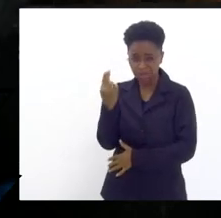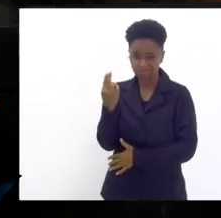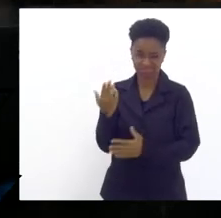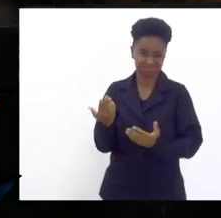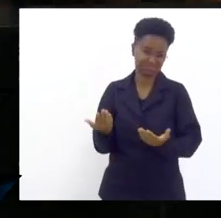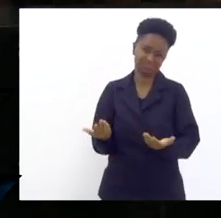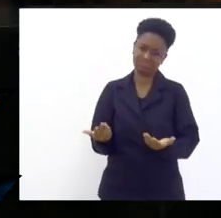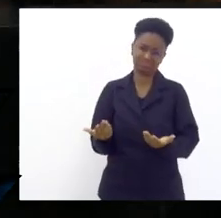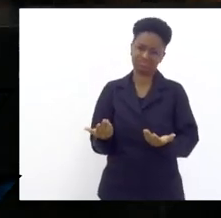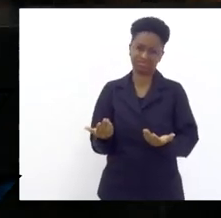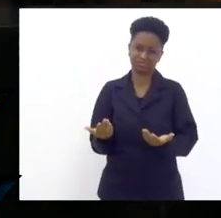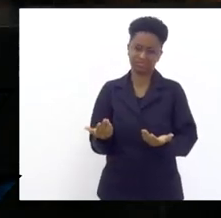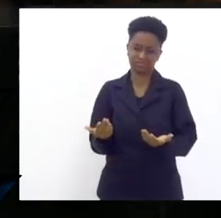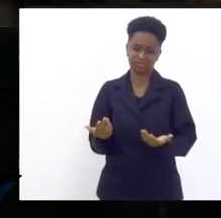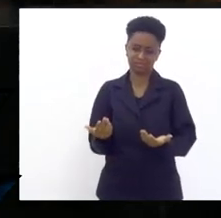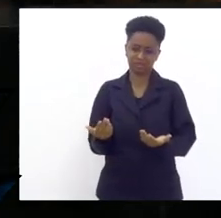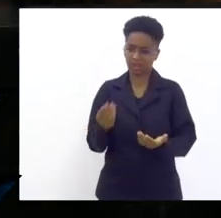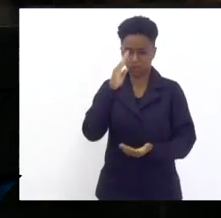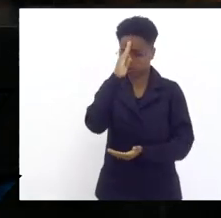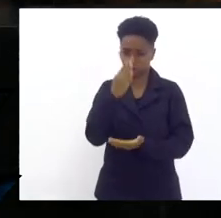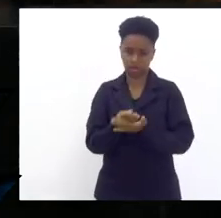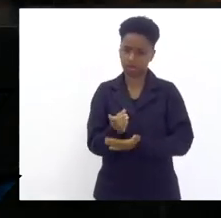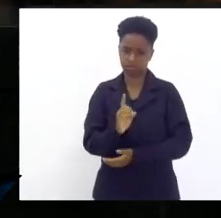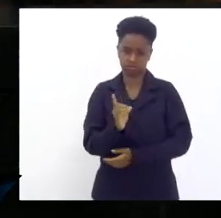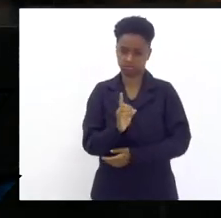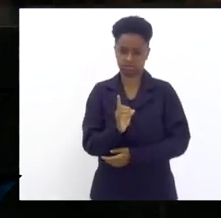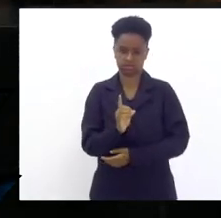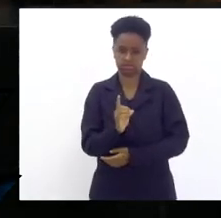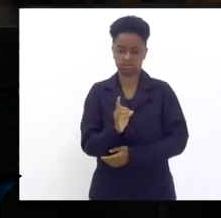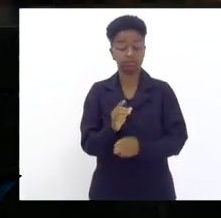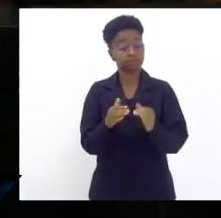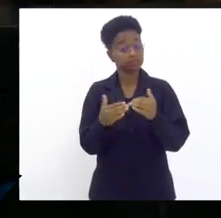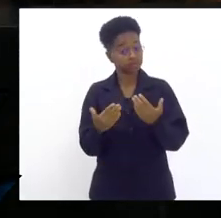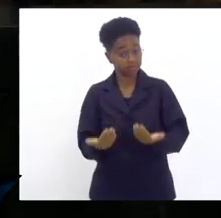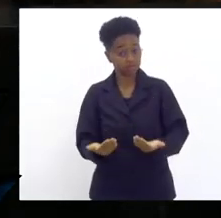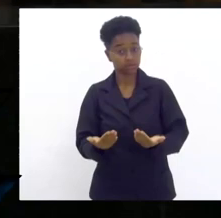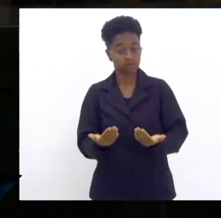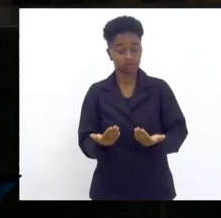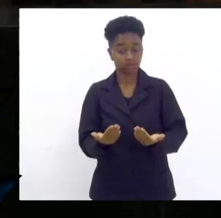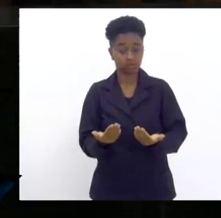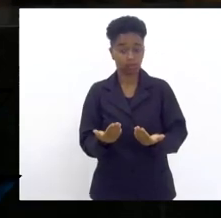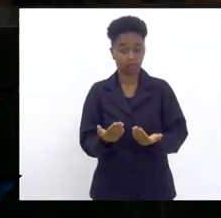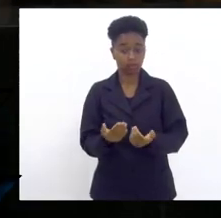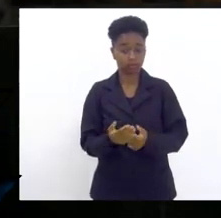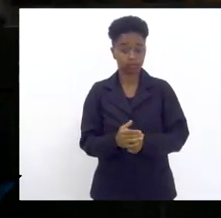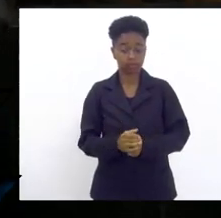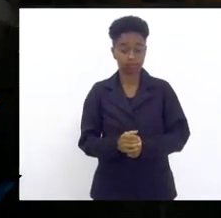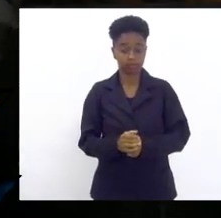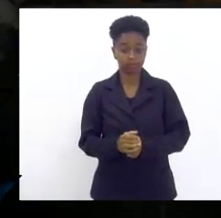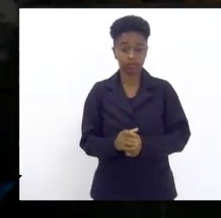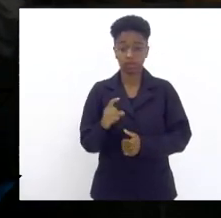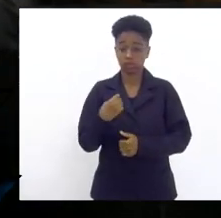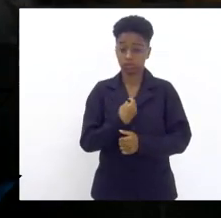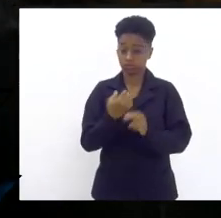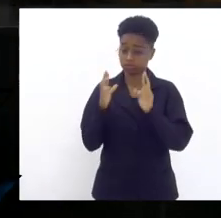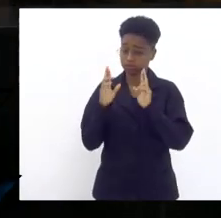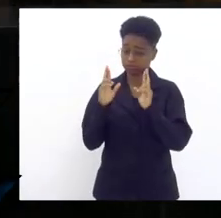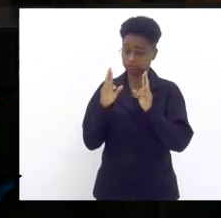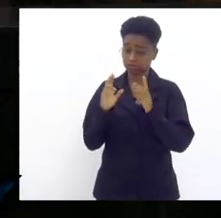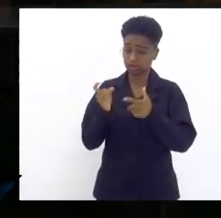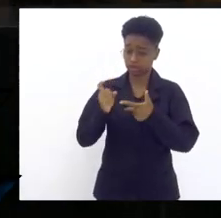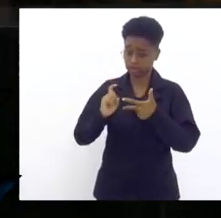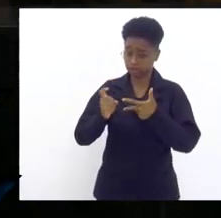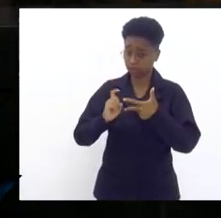é absolutamente inacreditável então é esperado que o poder executivo